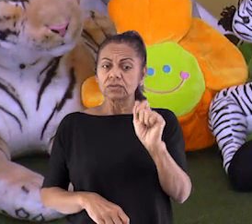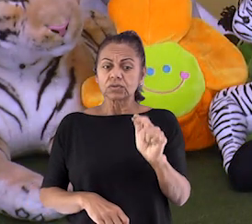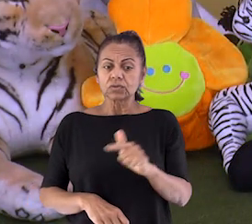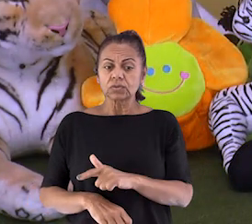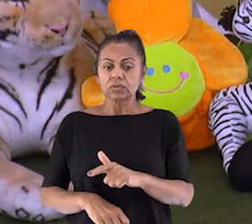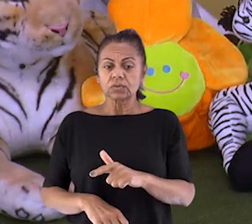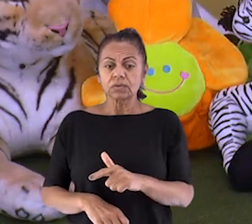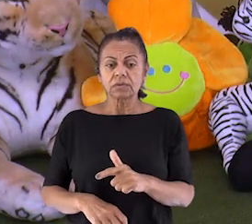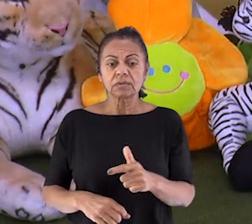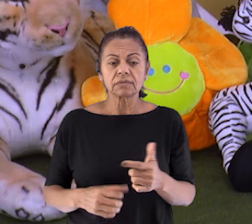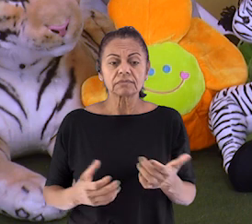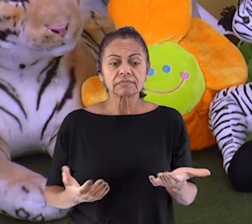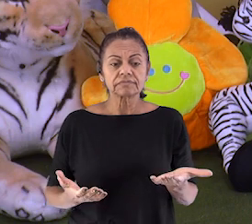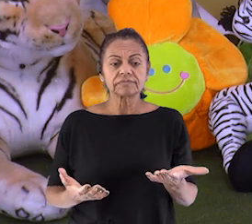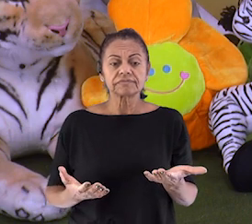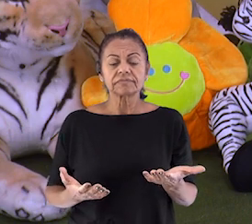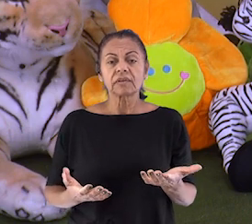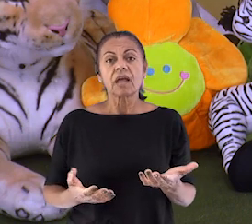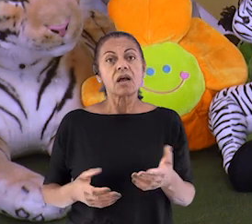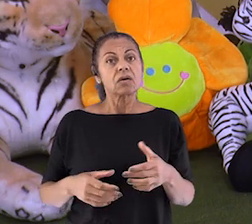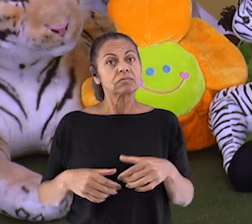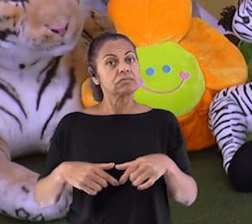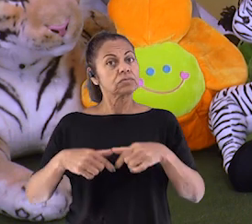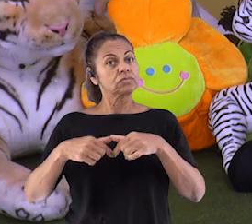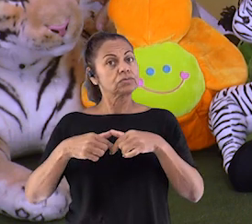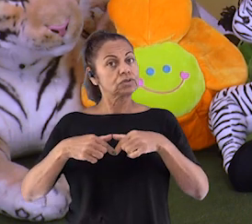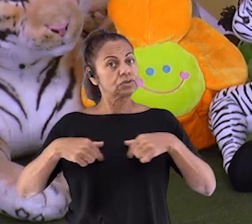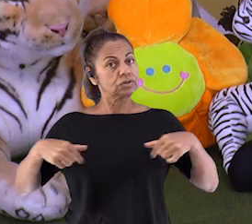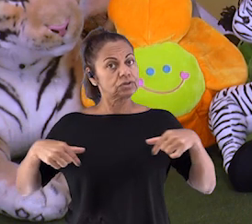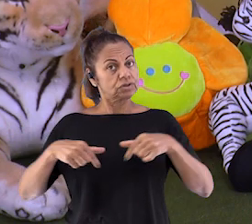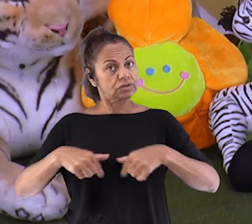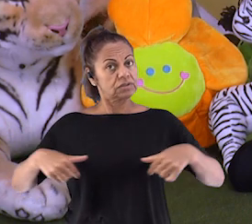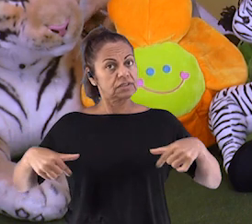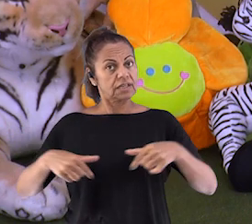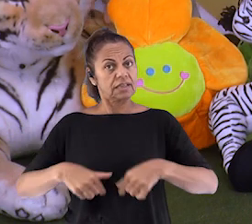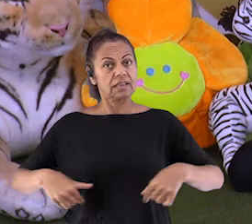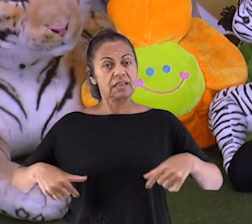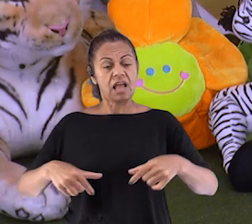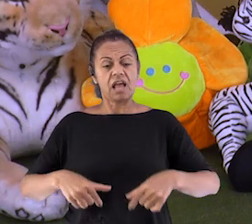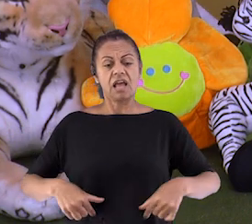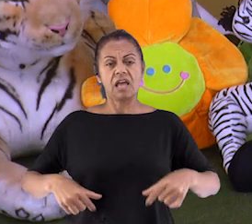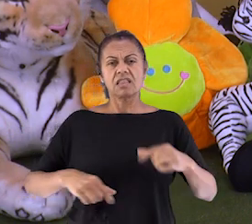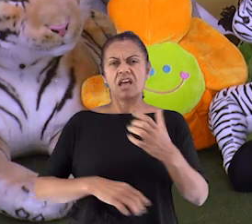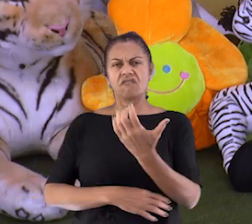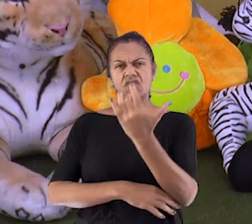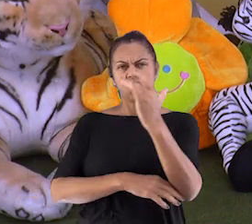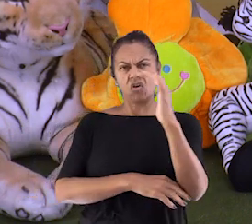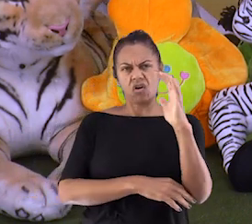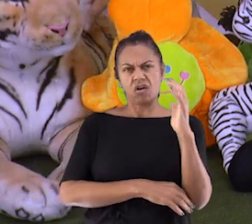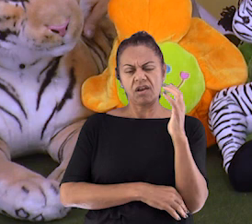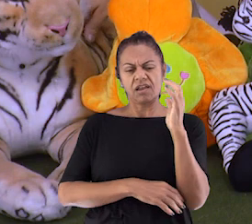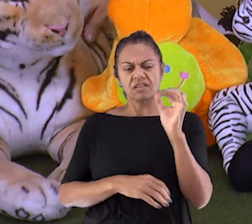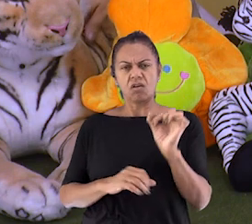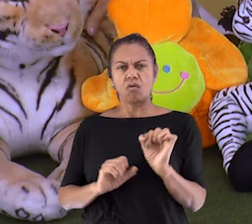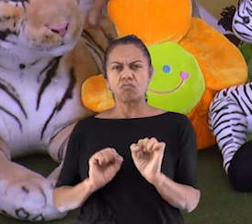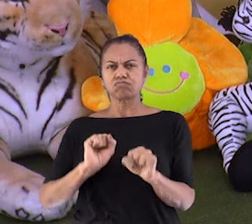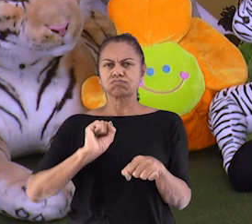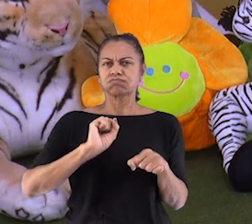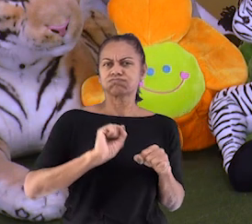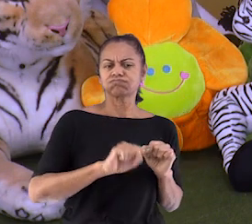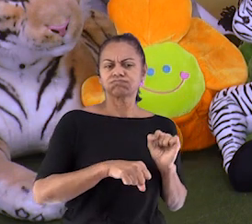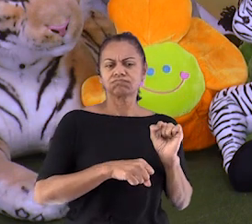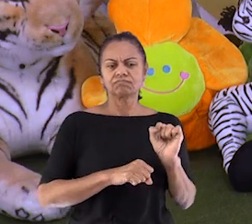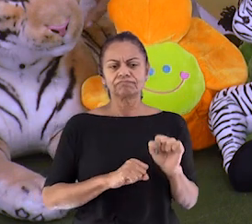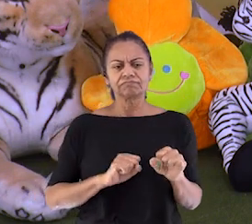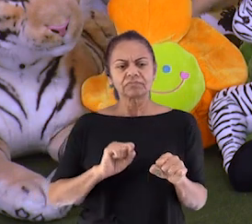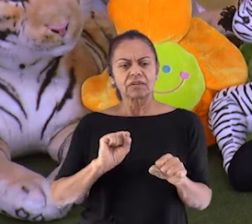tigre, que estava na floresta, observando o elefantinho, se deitou